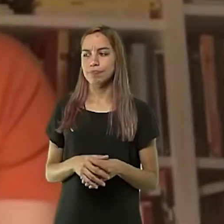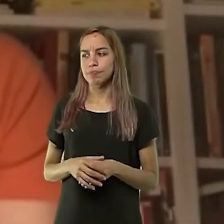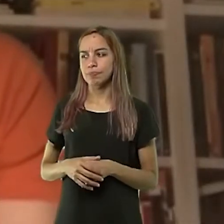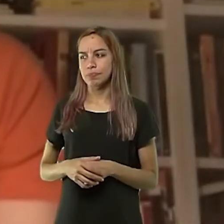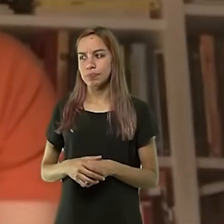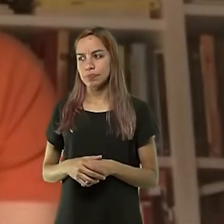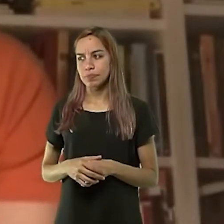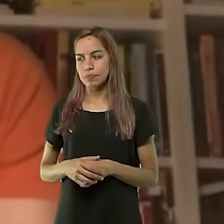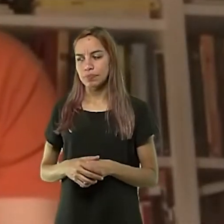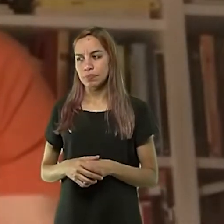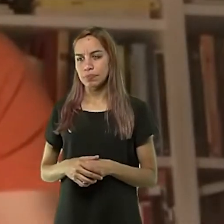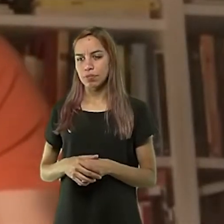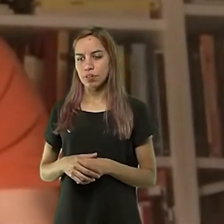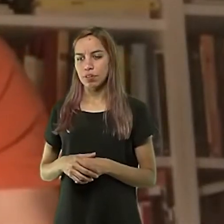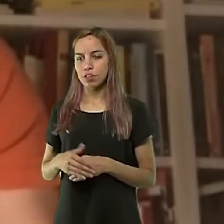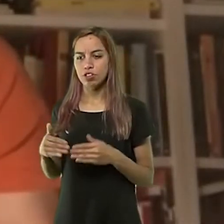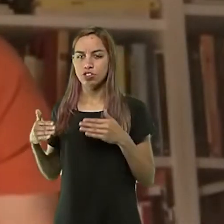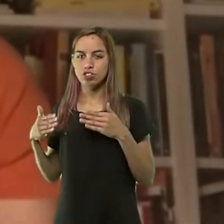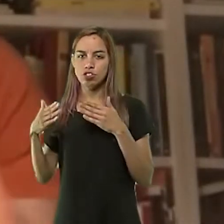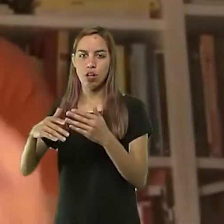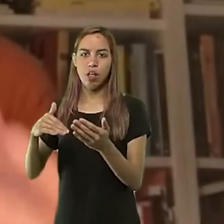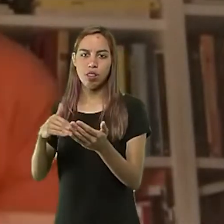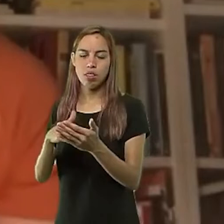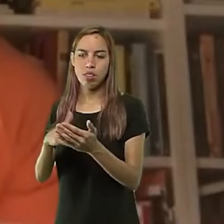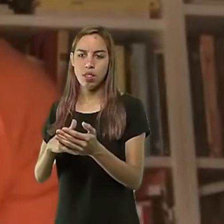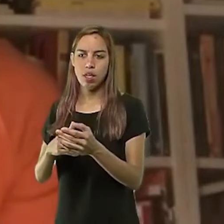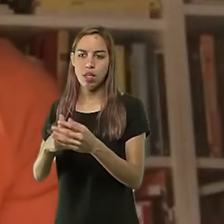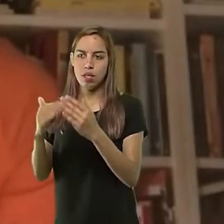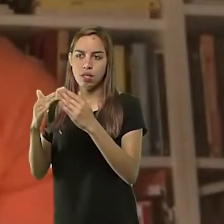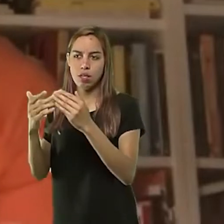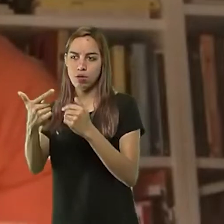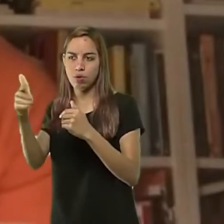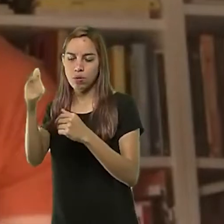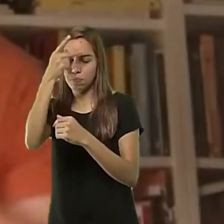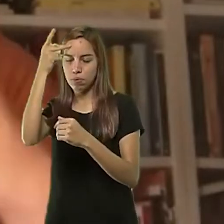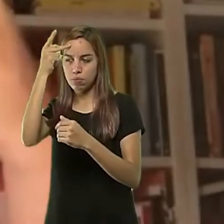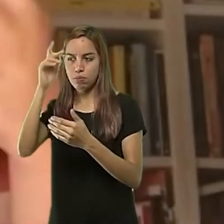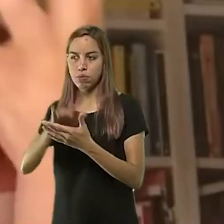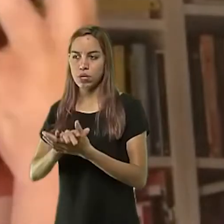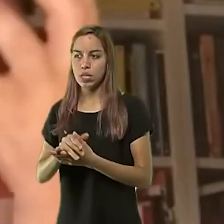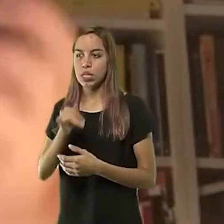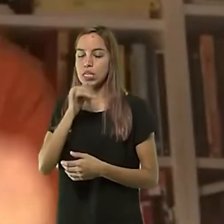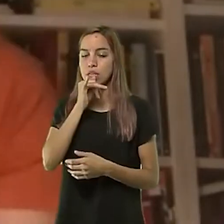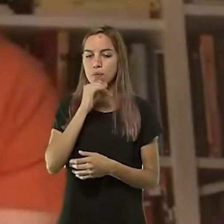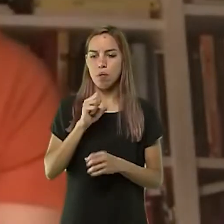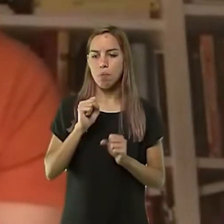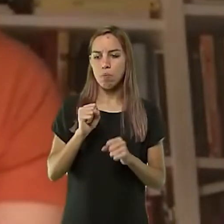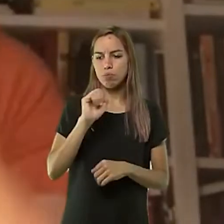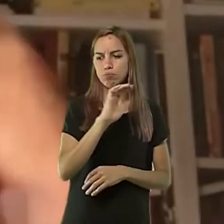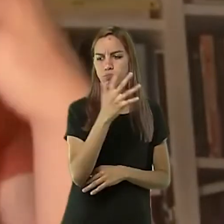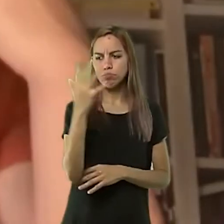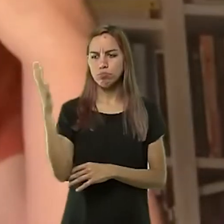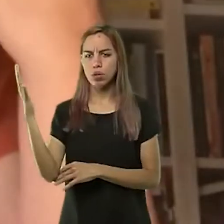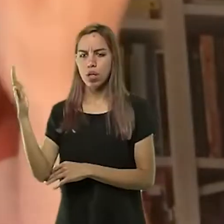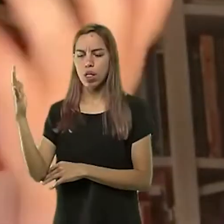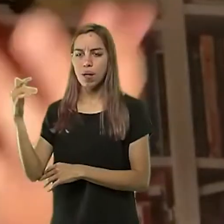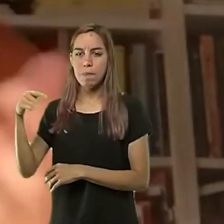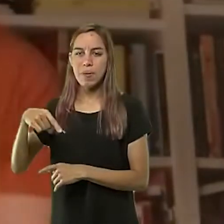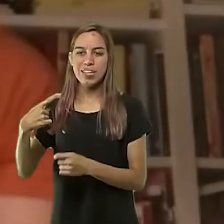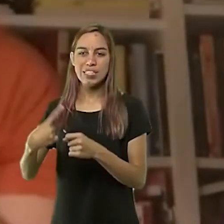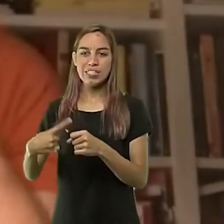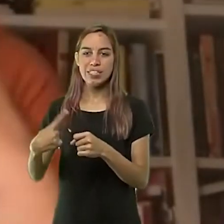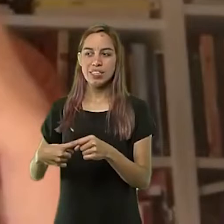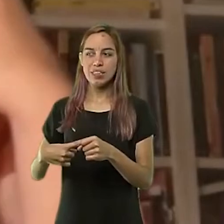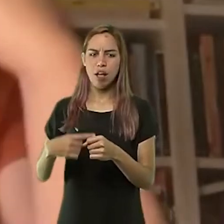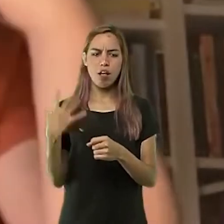pessoa, mas essa relação com a natureza, ao contrário do que acontece nas cidades, por exemplo, eu posso viver numa cidade muito bonita, mas eu vou ganhando tolerância